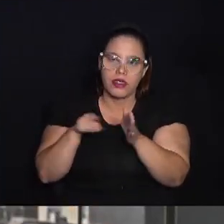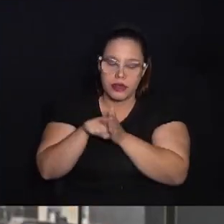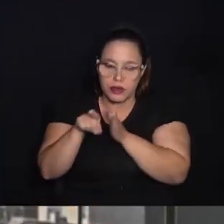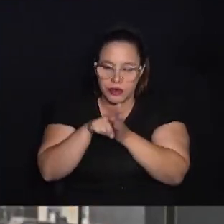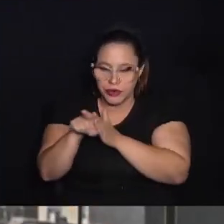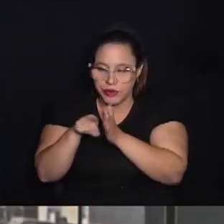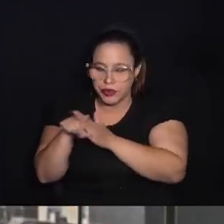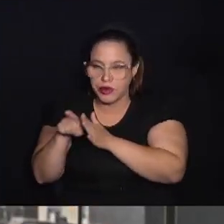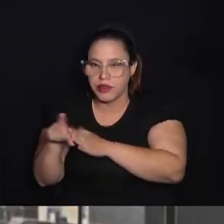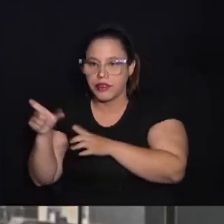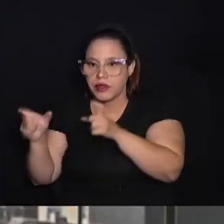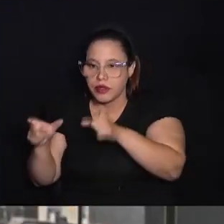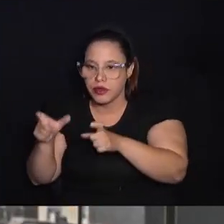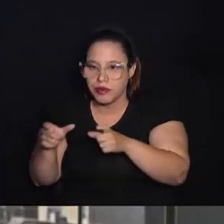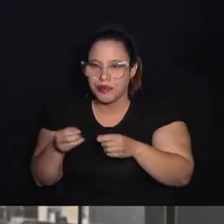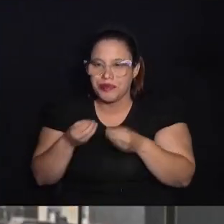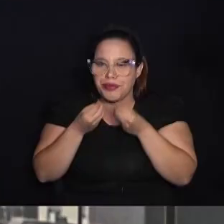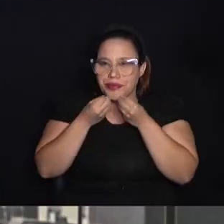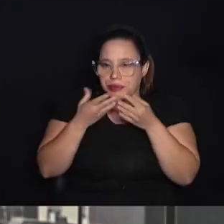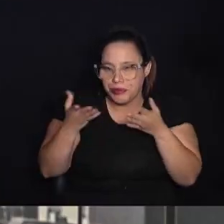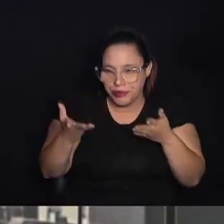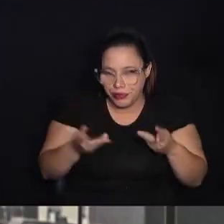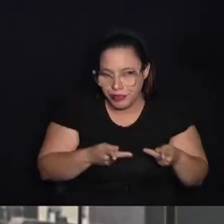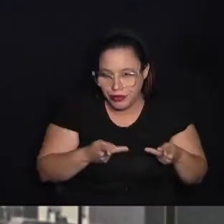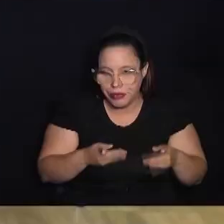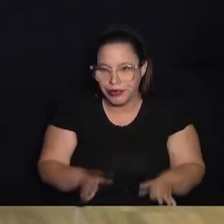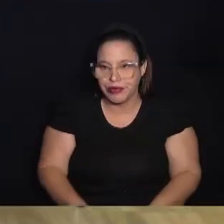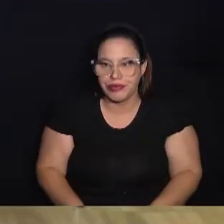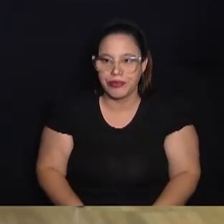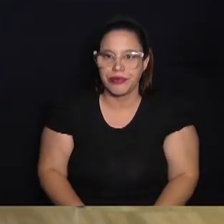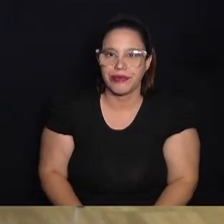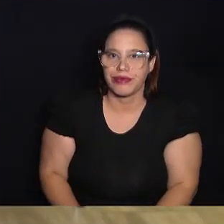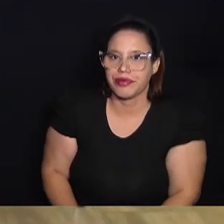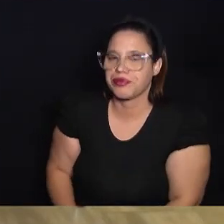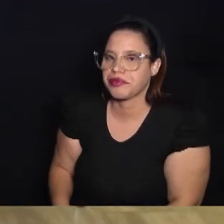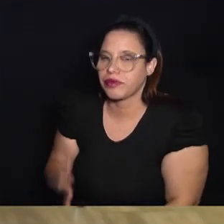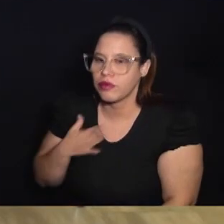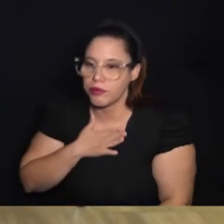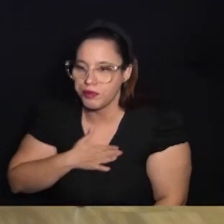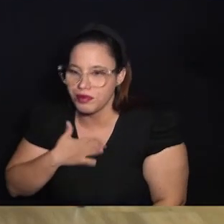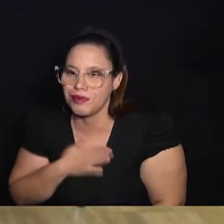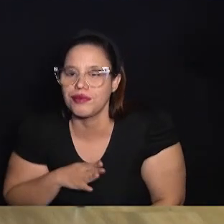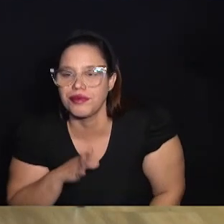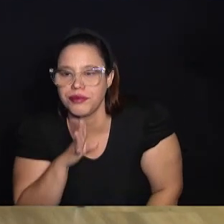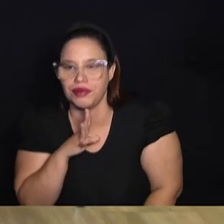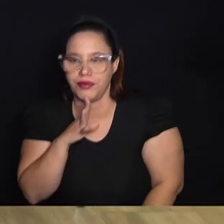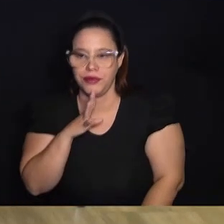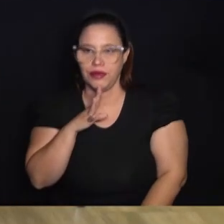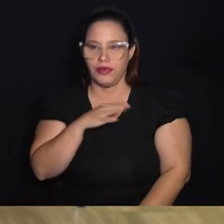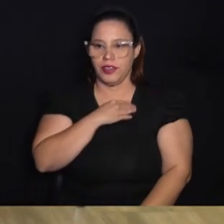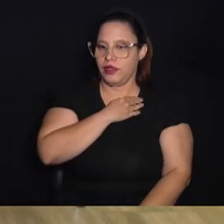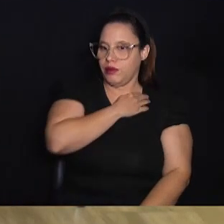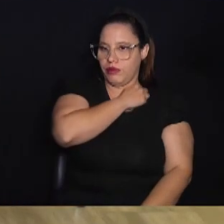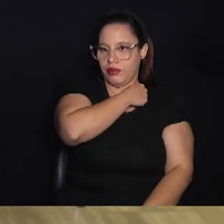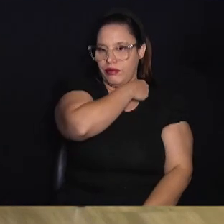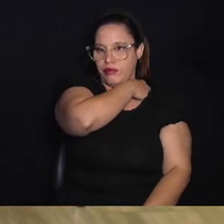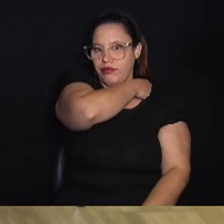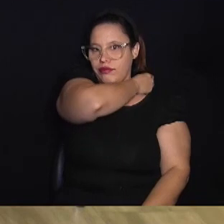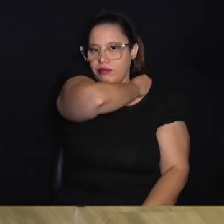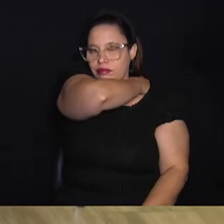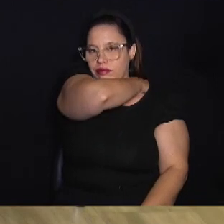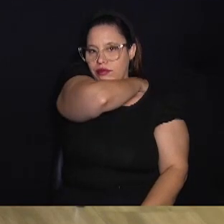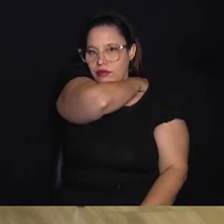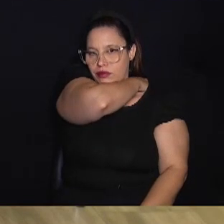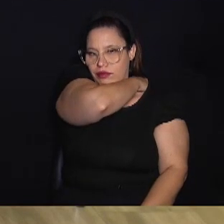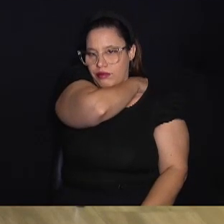nossos convidados fiquem à vontade né Tiago vontade estão prontos aí para responder não é isso um prazer receber perguntas dos